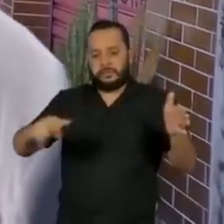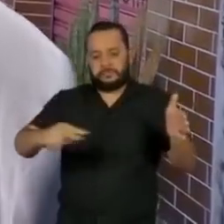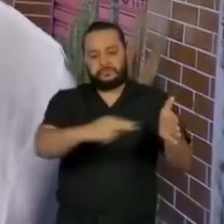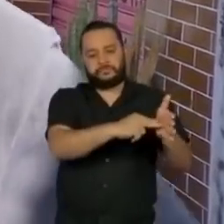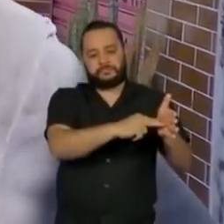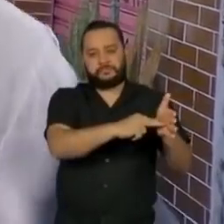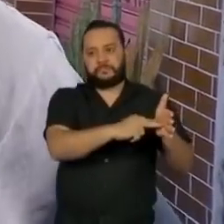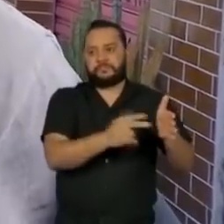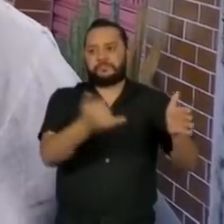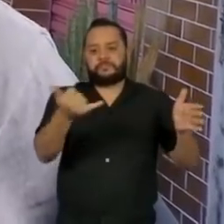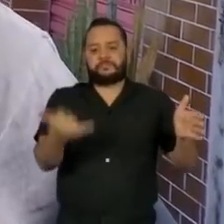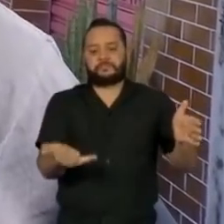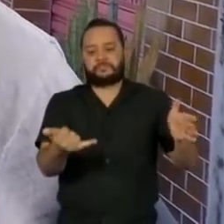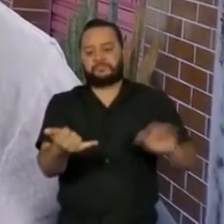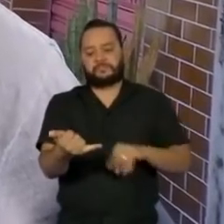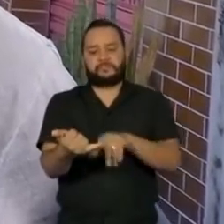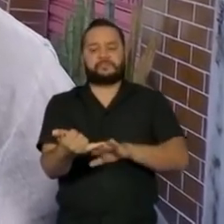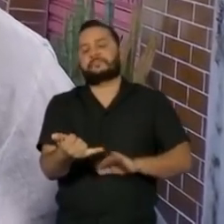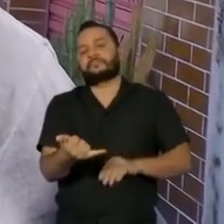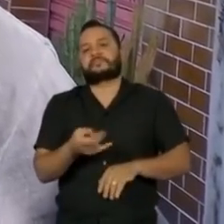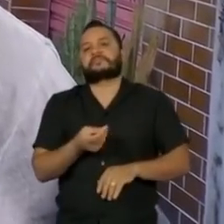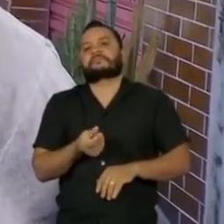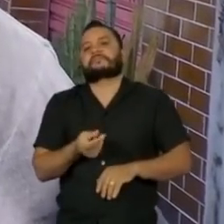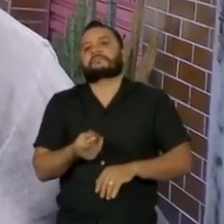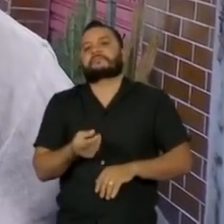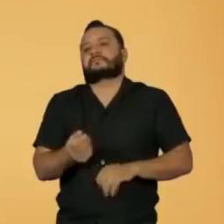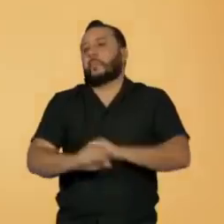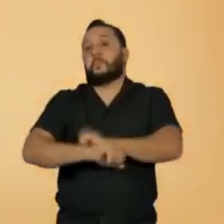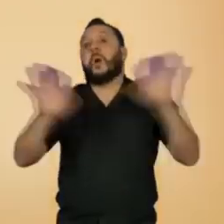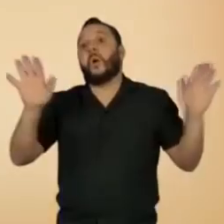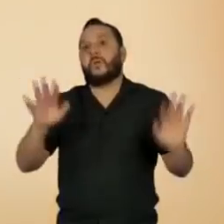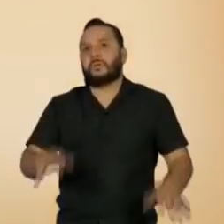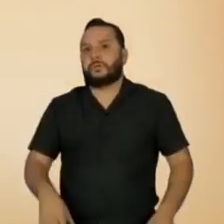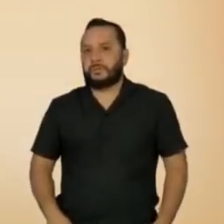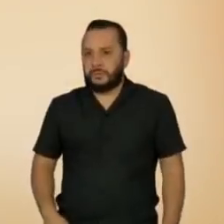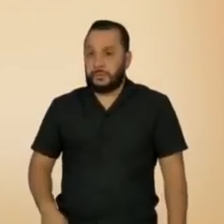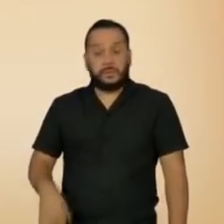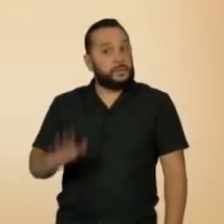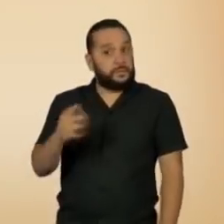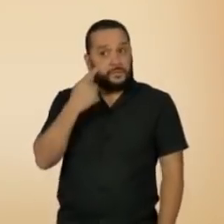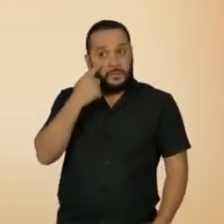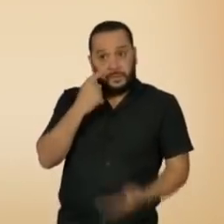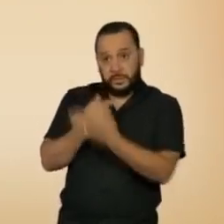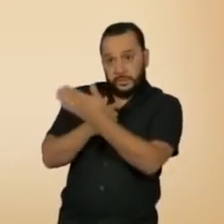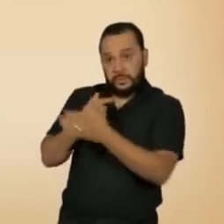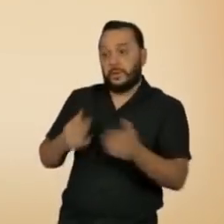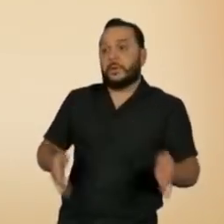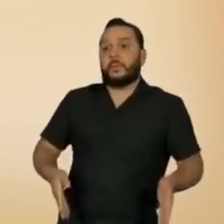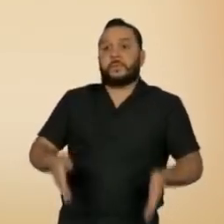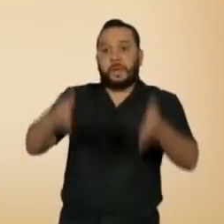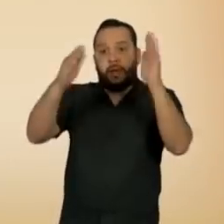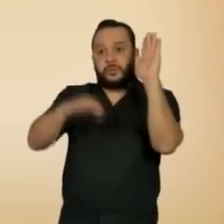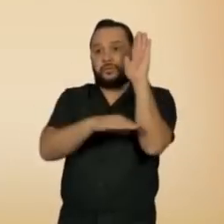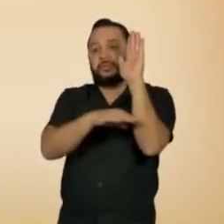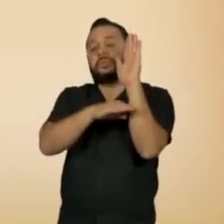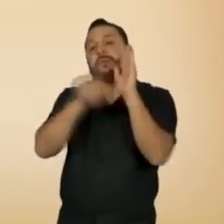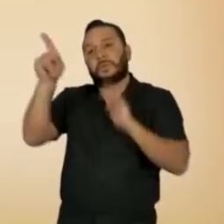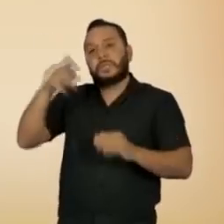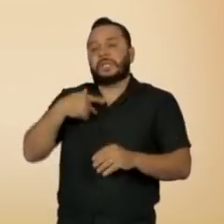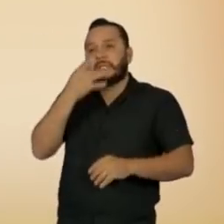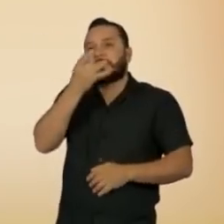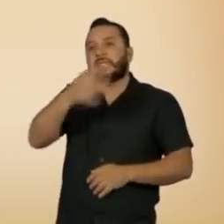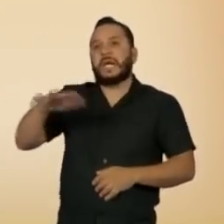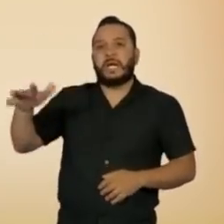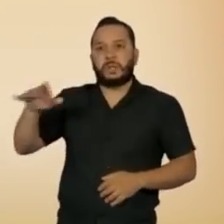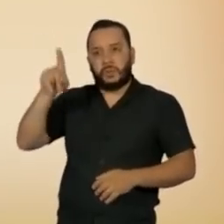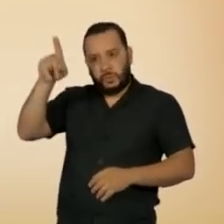tomada e explodiu. Na última semana, um apartamento pegou fogo em Santos, no litoral